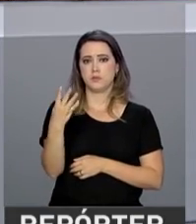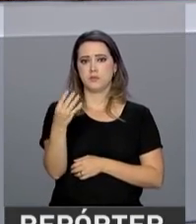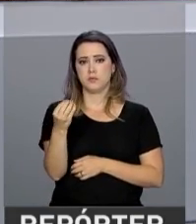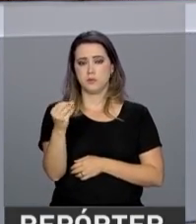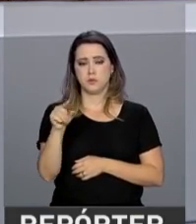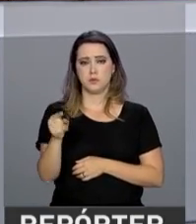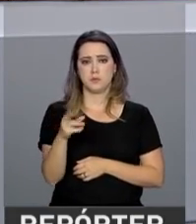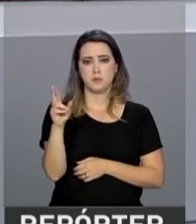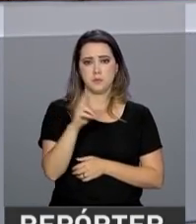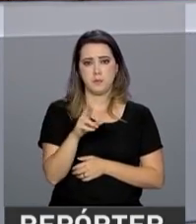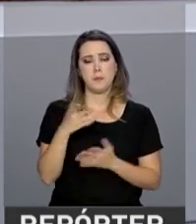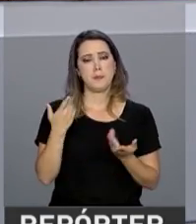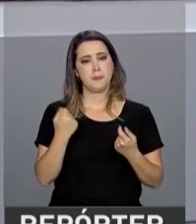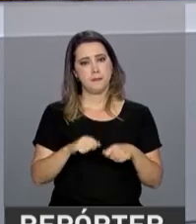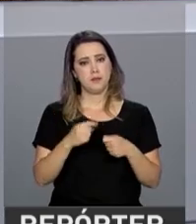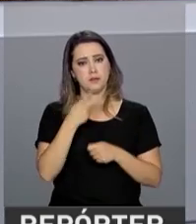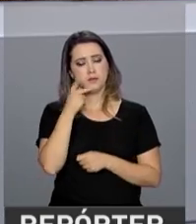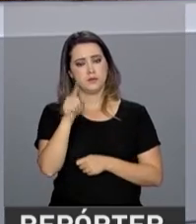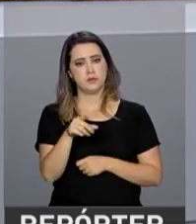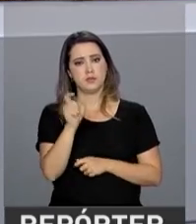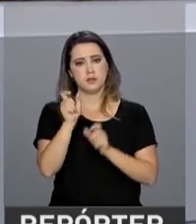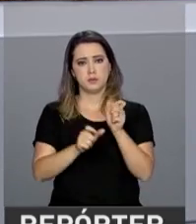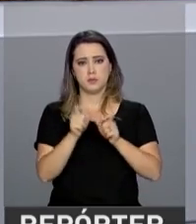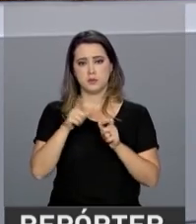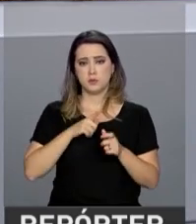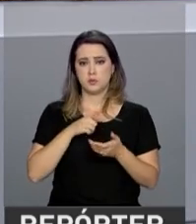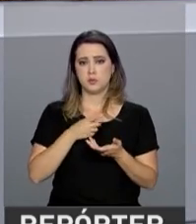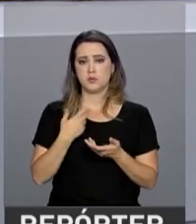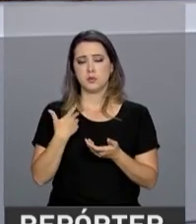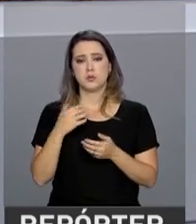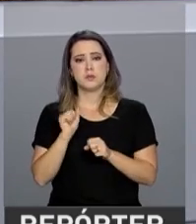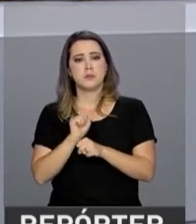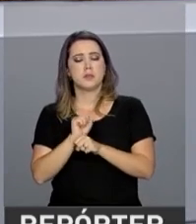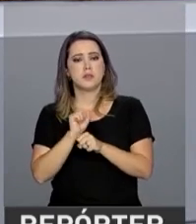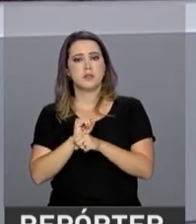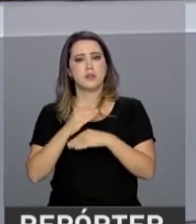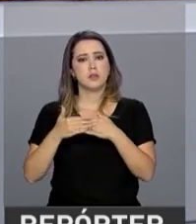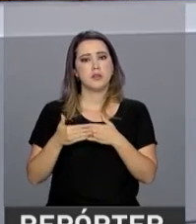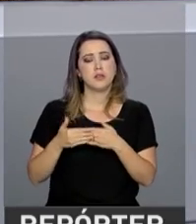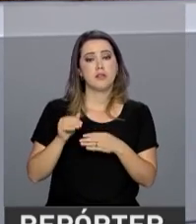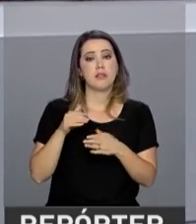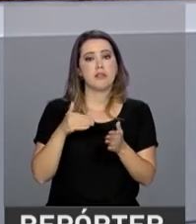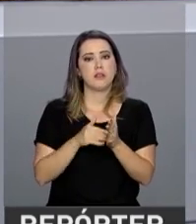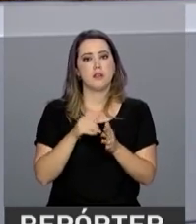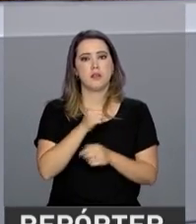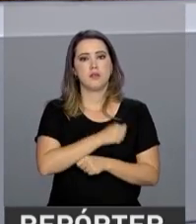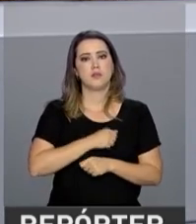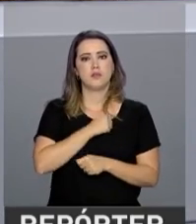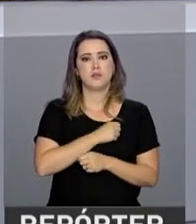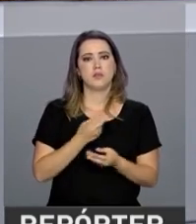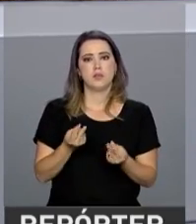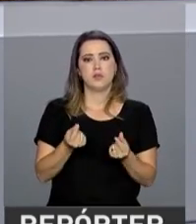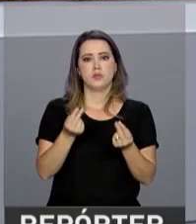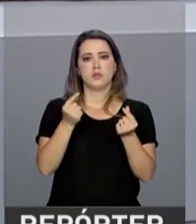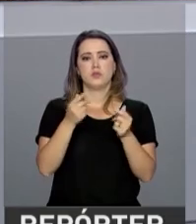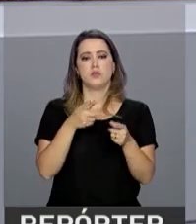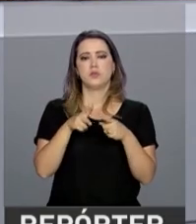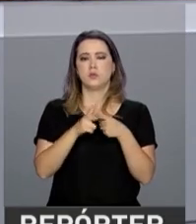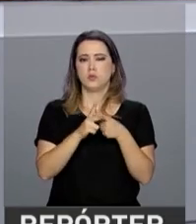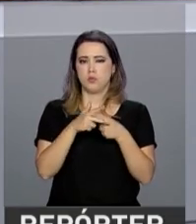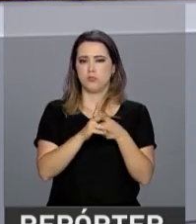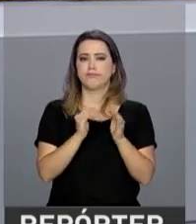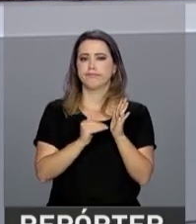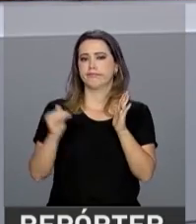mil reais vale ressaltar que os cotistas que deixaram para sacar a partir de agosto receberam as suas contas os